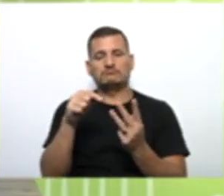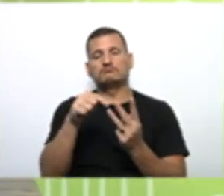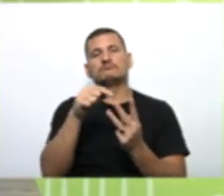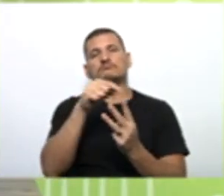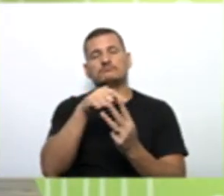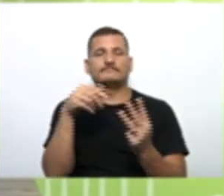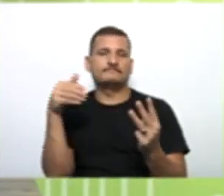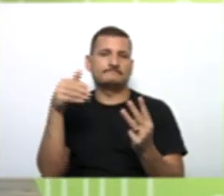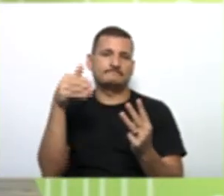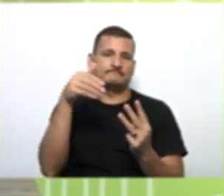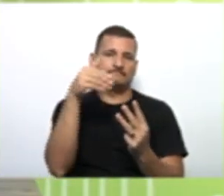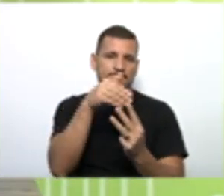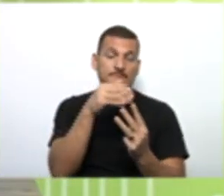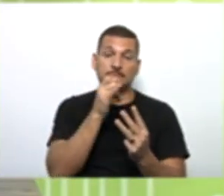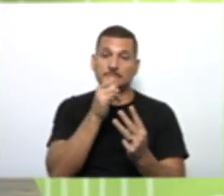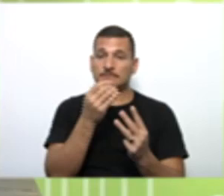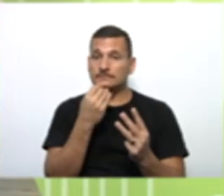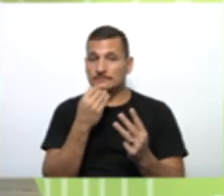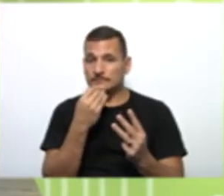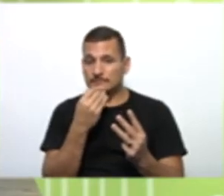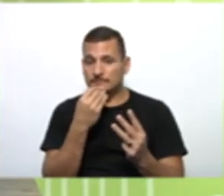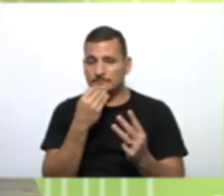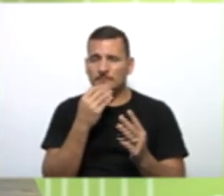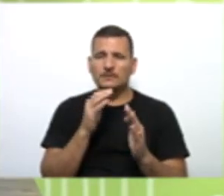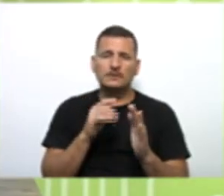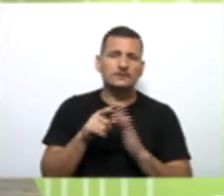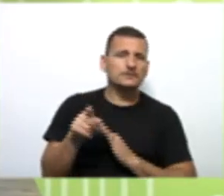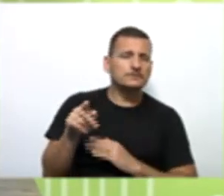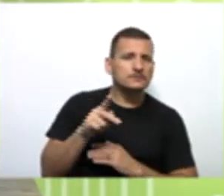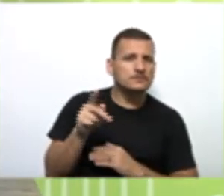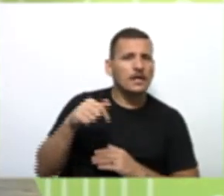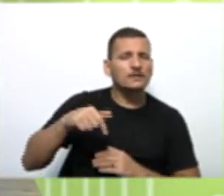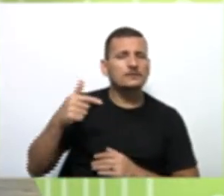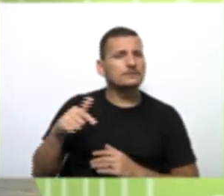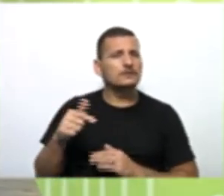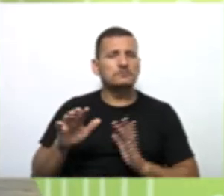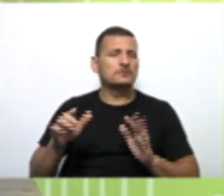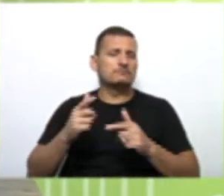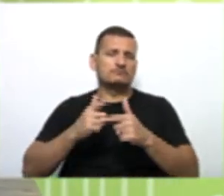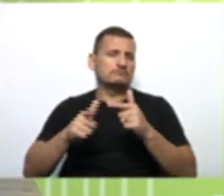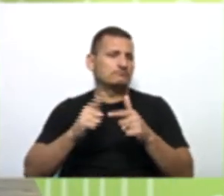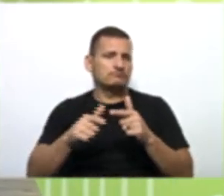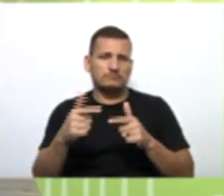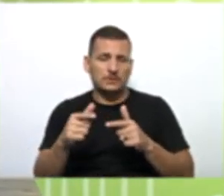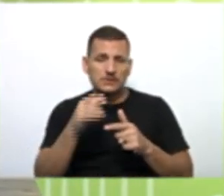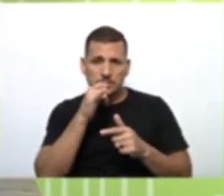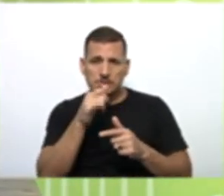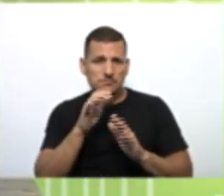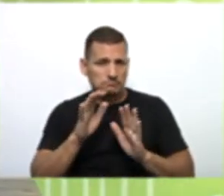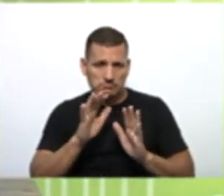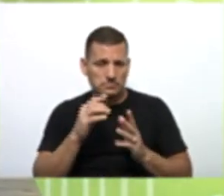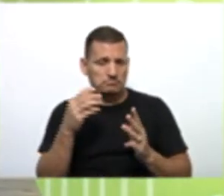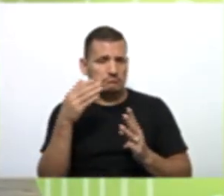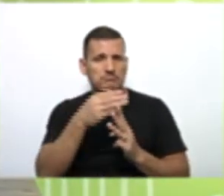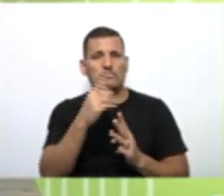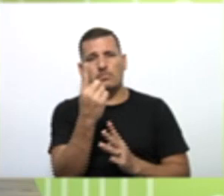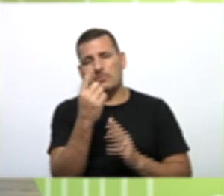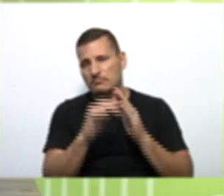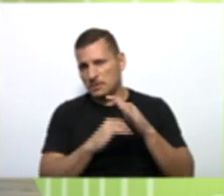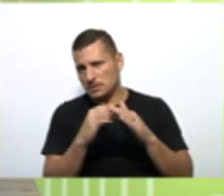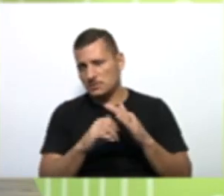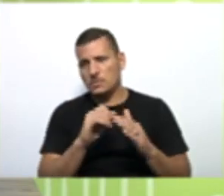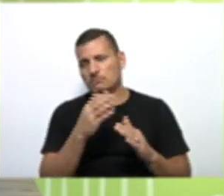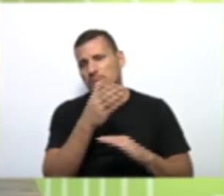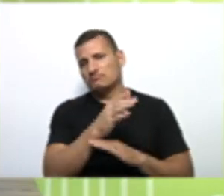menos, se vocês tiverem a sua oportunidade. Professora, mas aqui não tem. Não tem problema, faça só numa empresa privada ou faça só numa